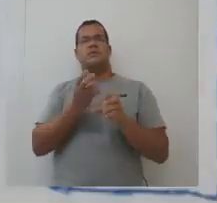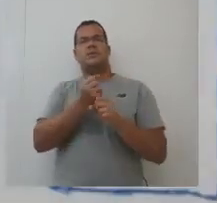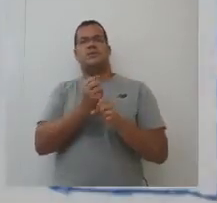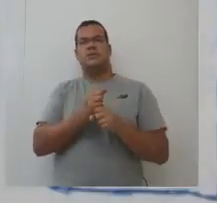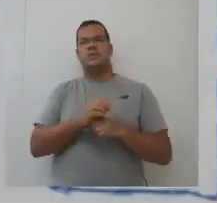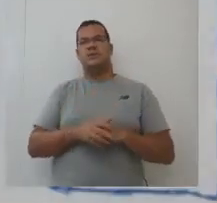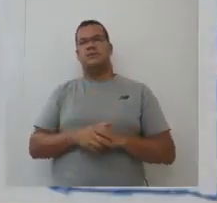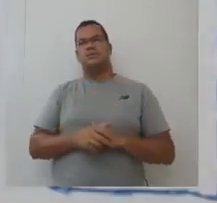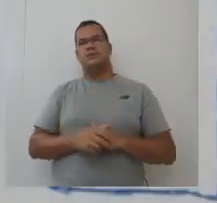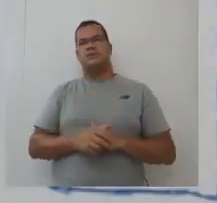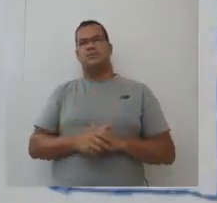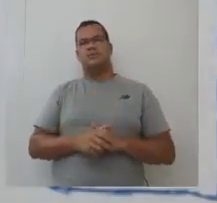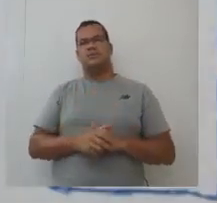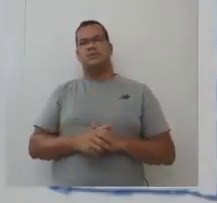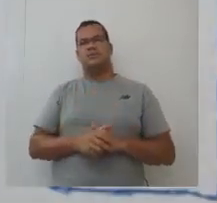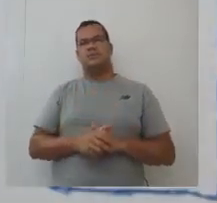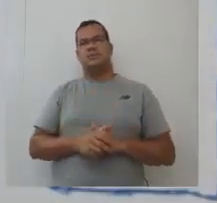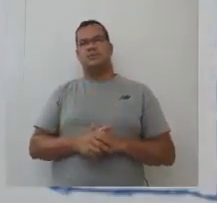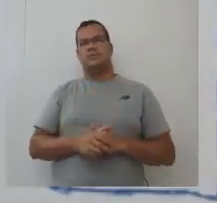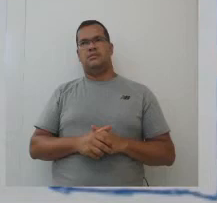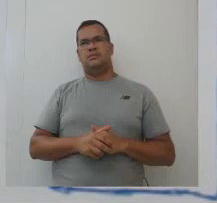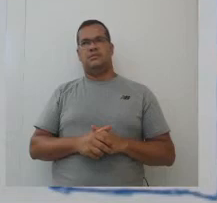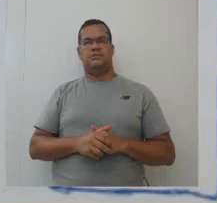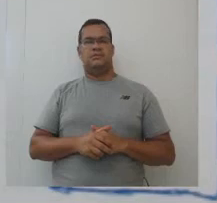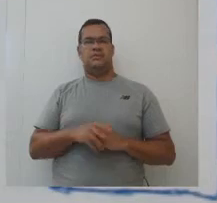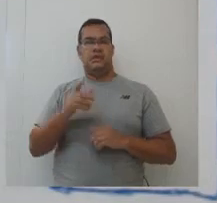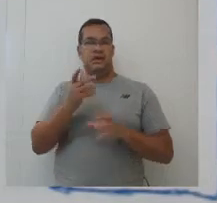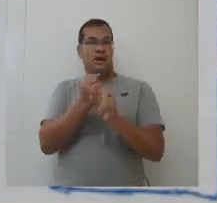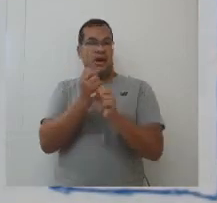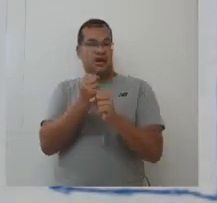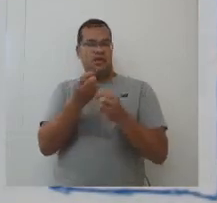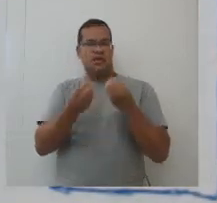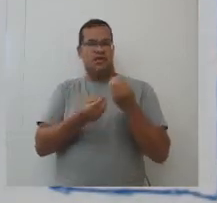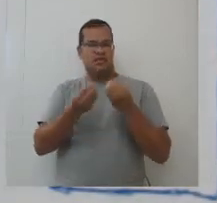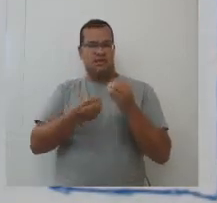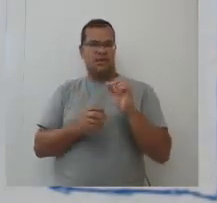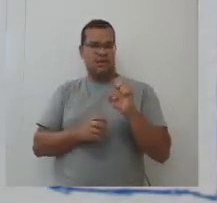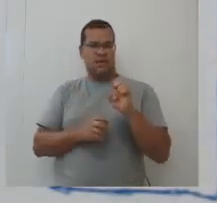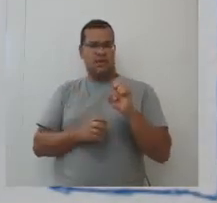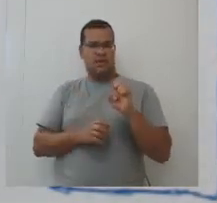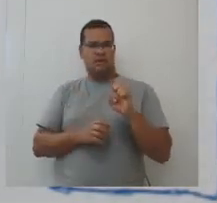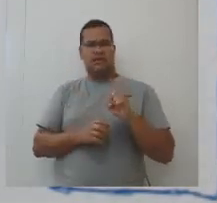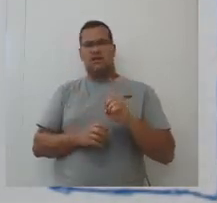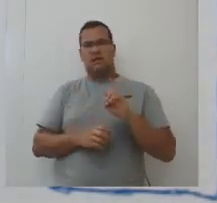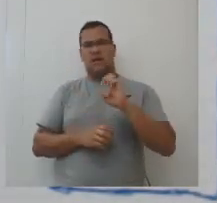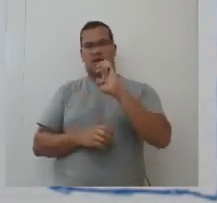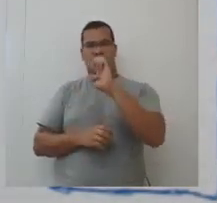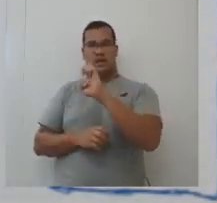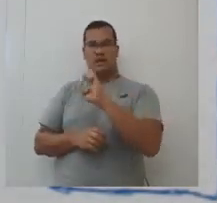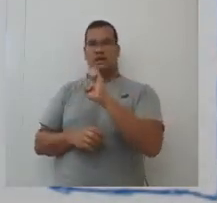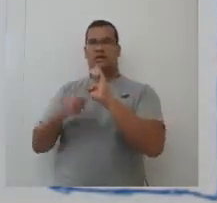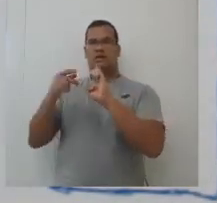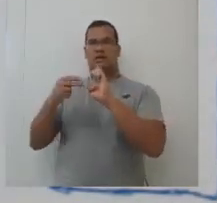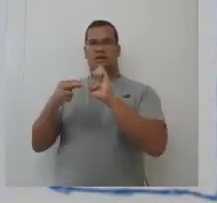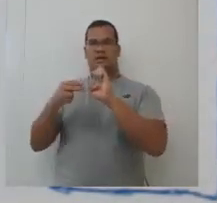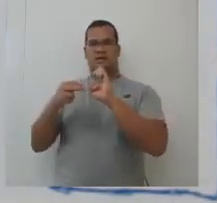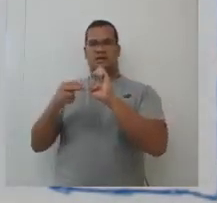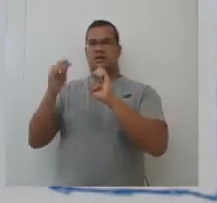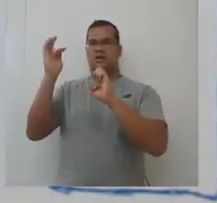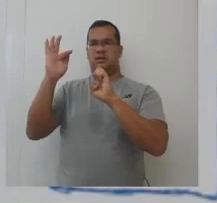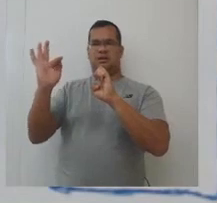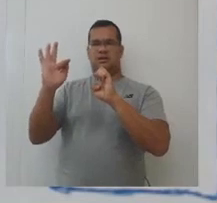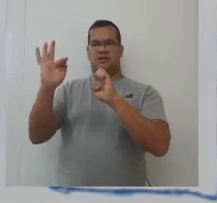E? Para a gente calcular quem é, que é o campo elétrico, eu tenho que pegar o valor de F, eu vou ter que